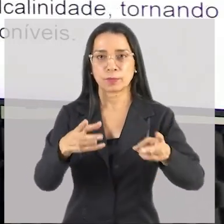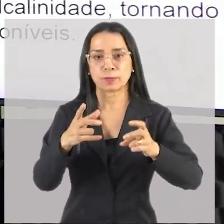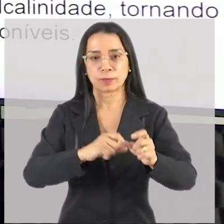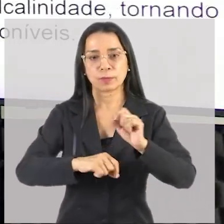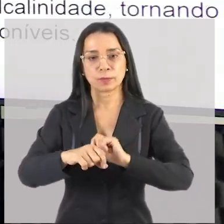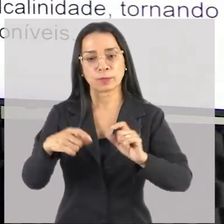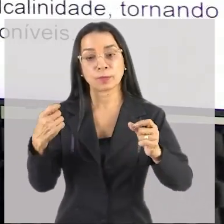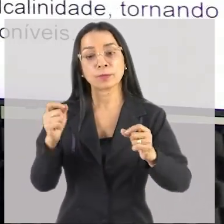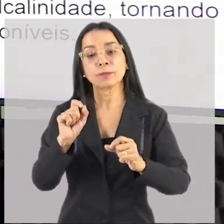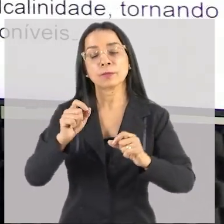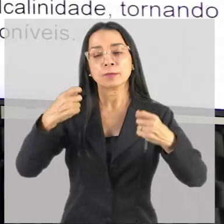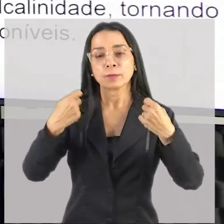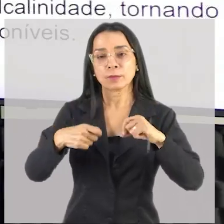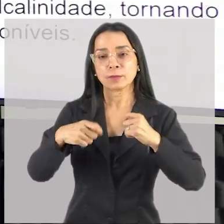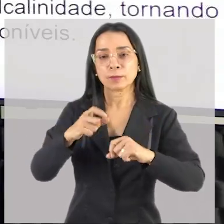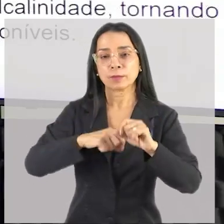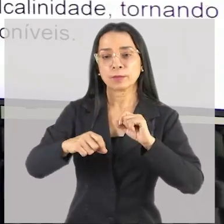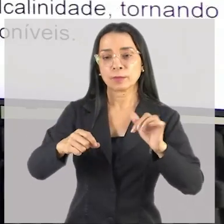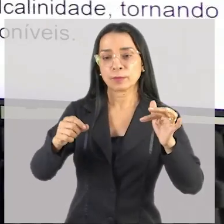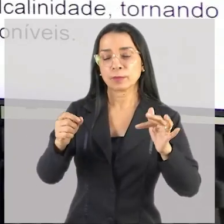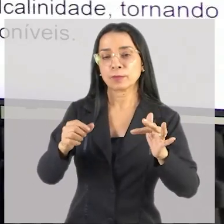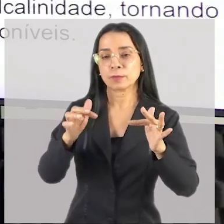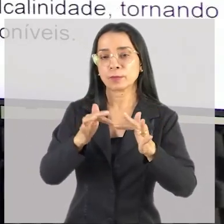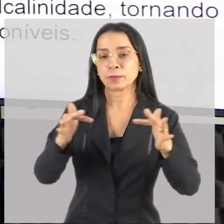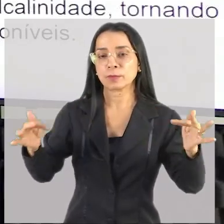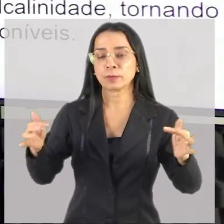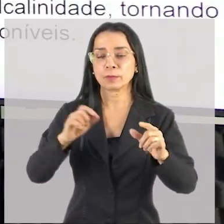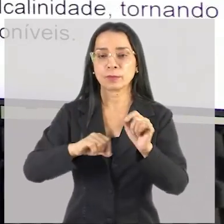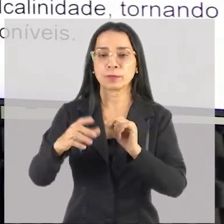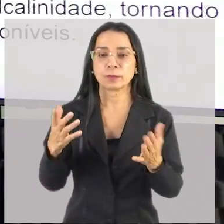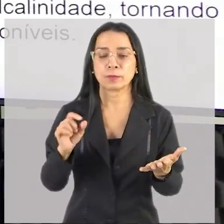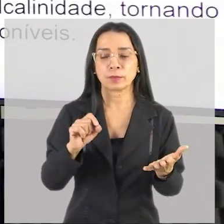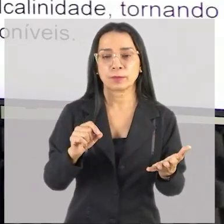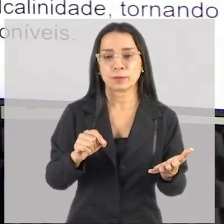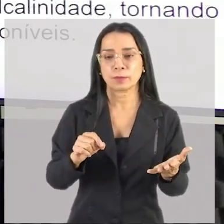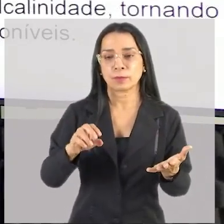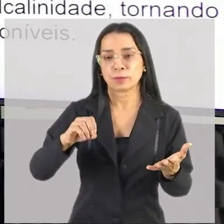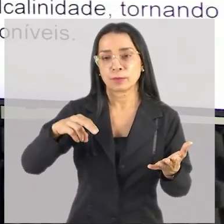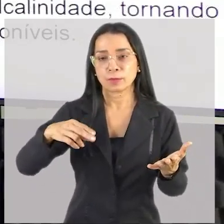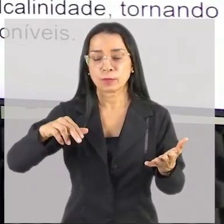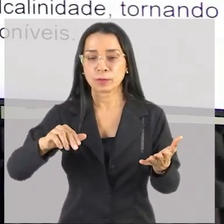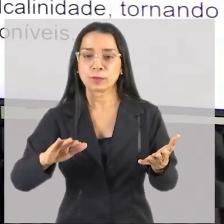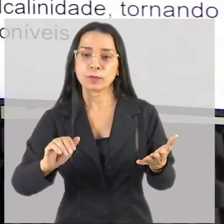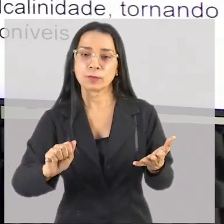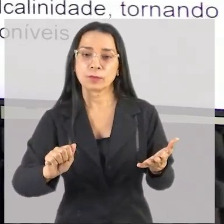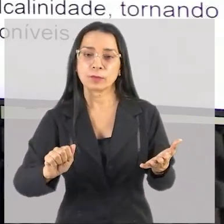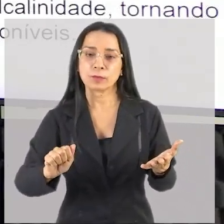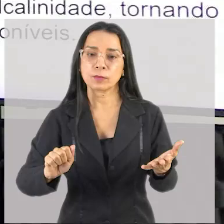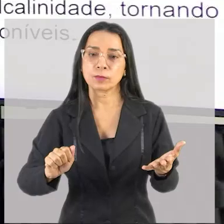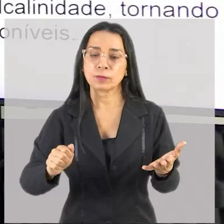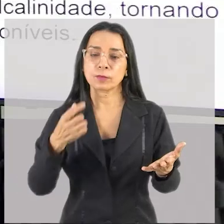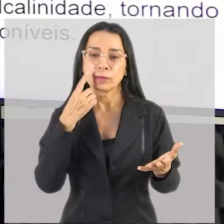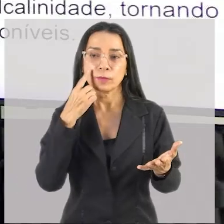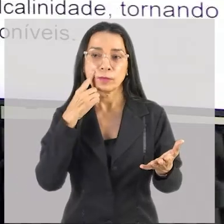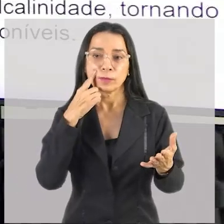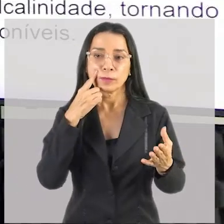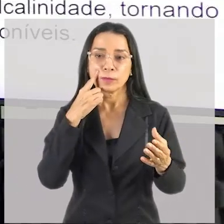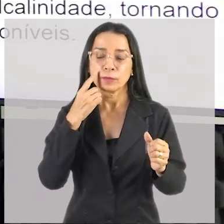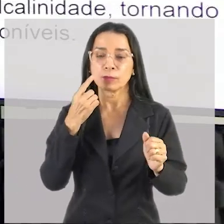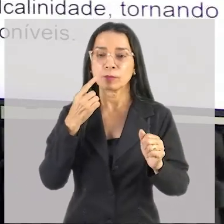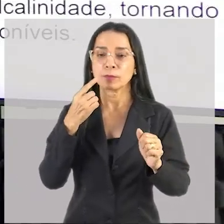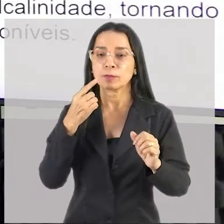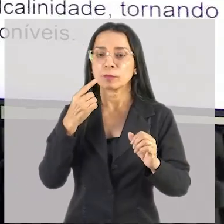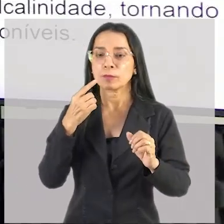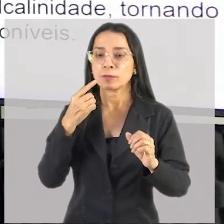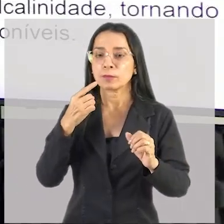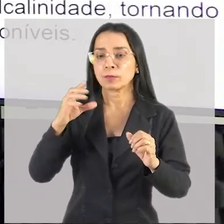perceber a necessidade de tabela. Quando você está na orgânica, às vezes você vê o carbono com 4 tracinhos ao